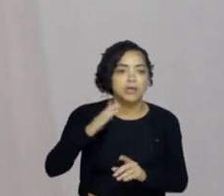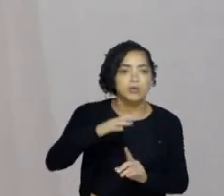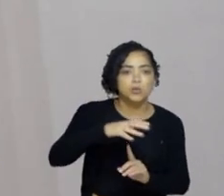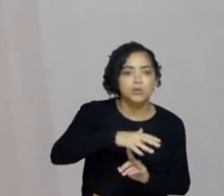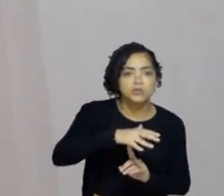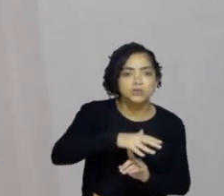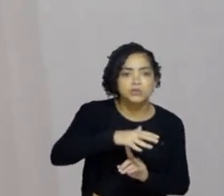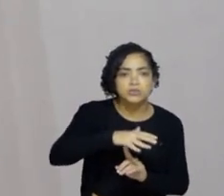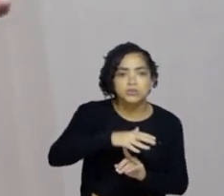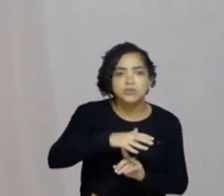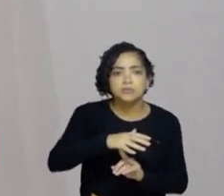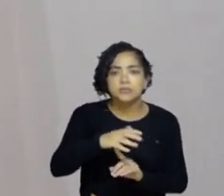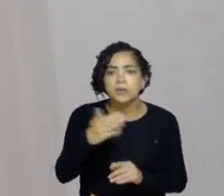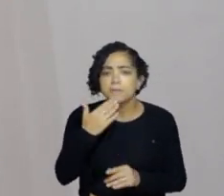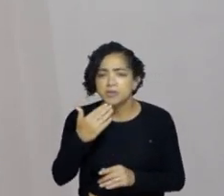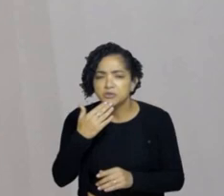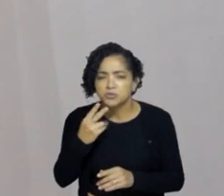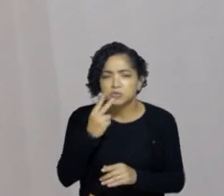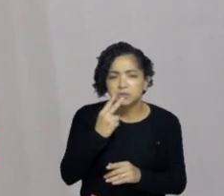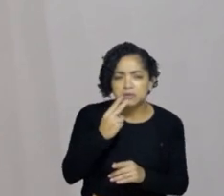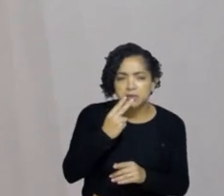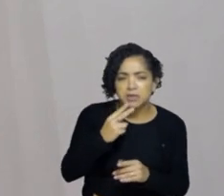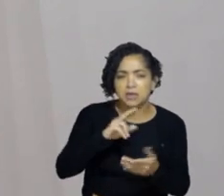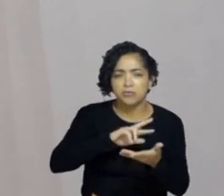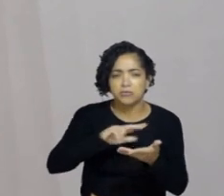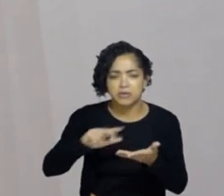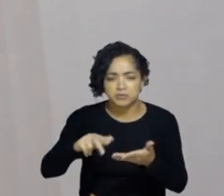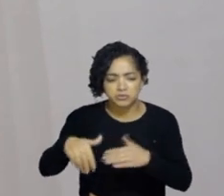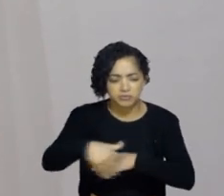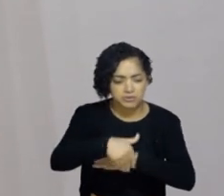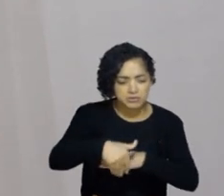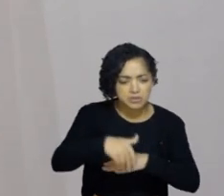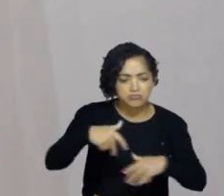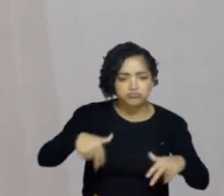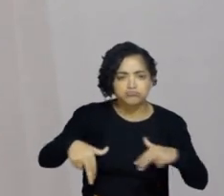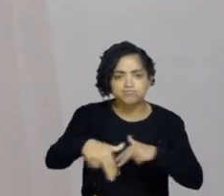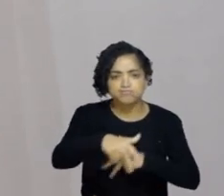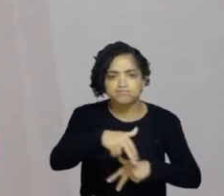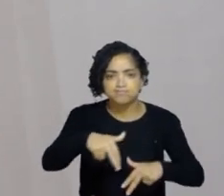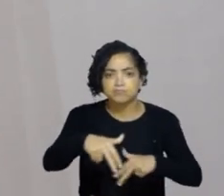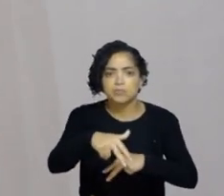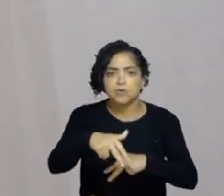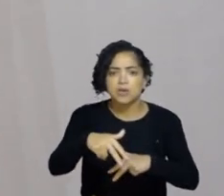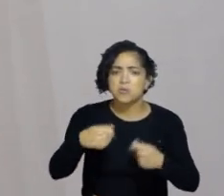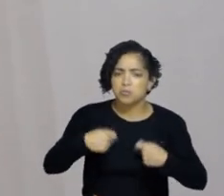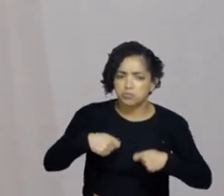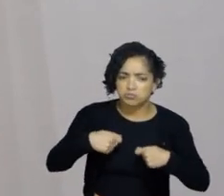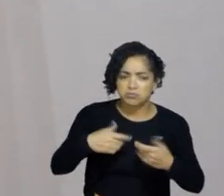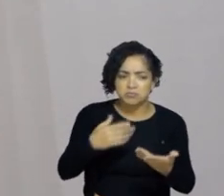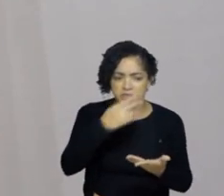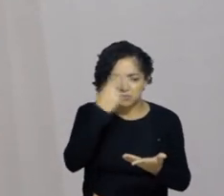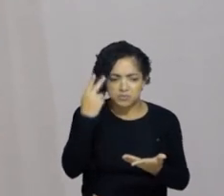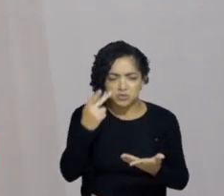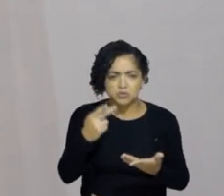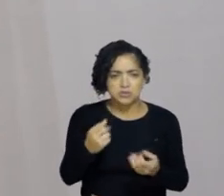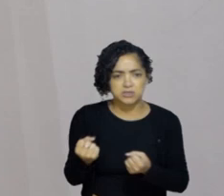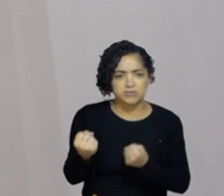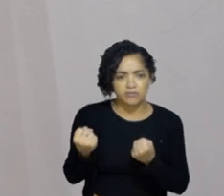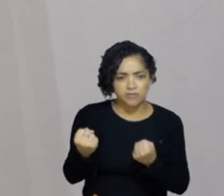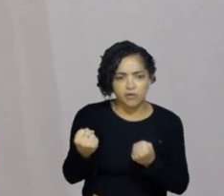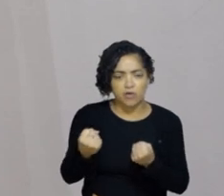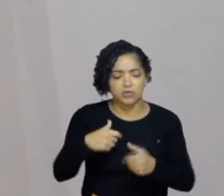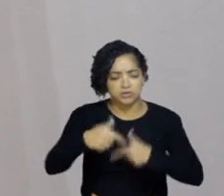tem um cigarrinho aí. Vai, velho. O cara forte, podia trabalhar. Enquanto